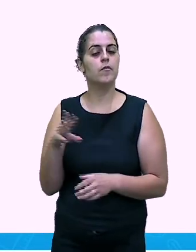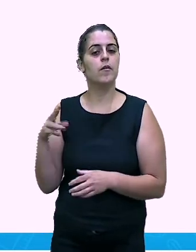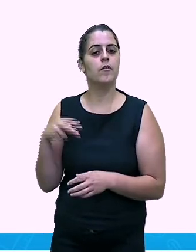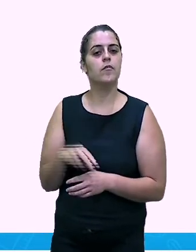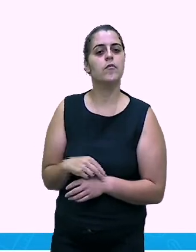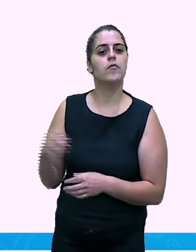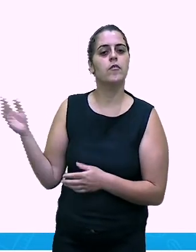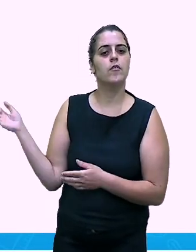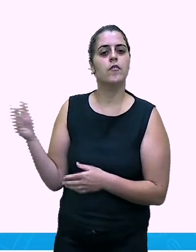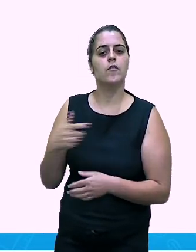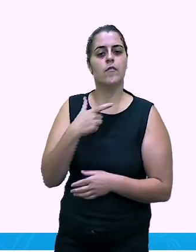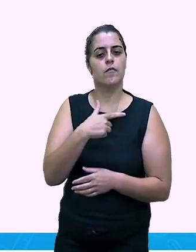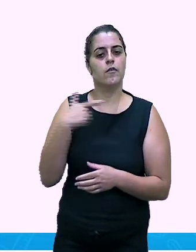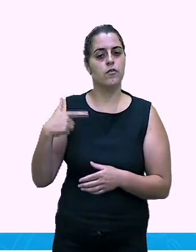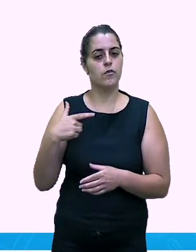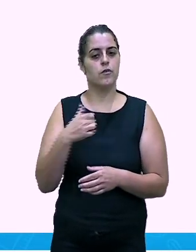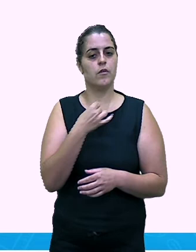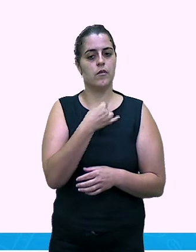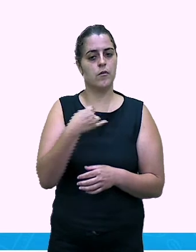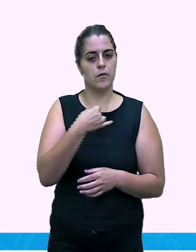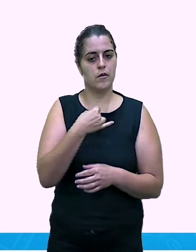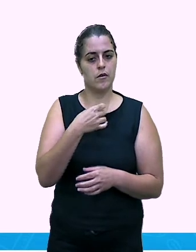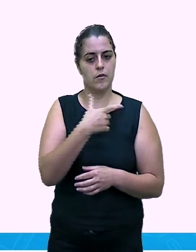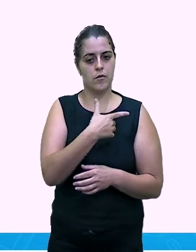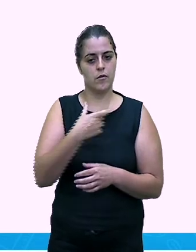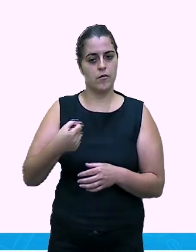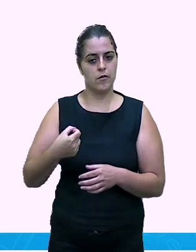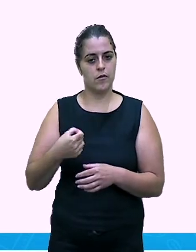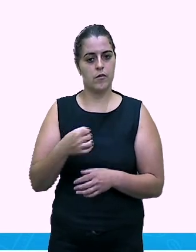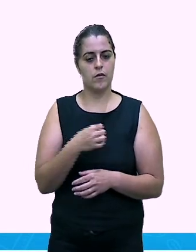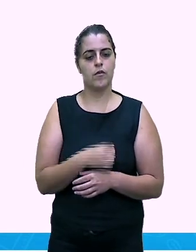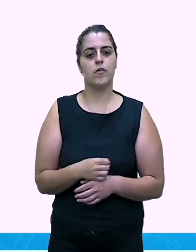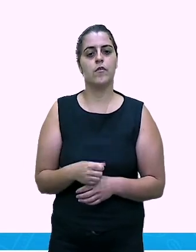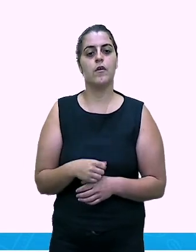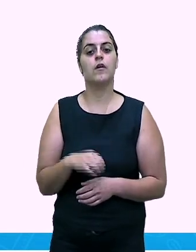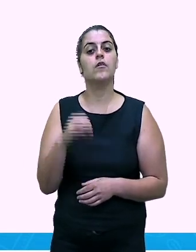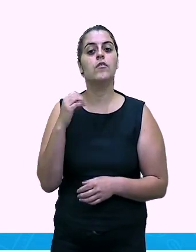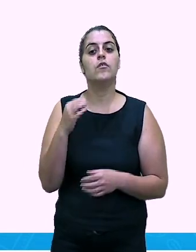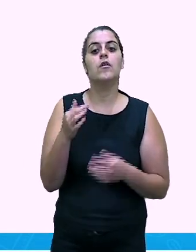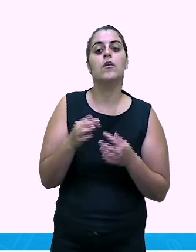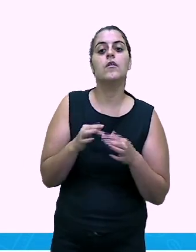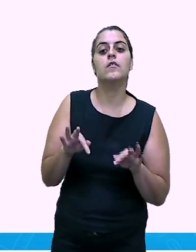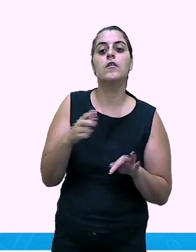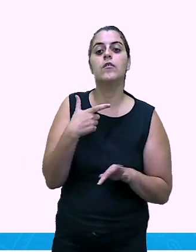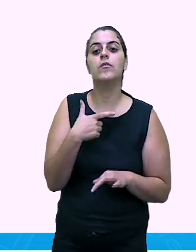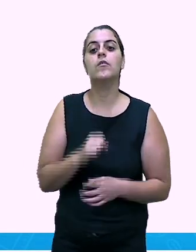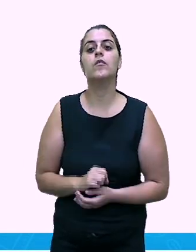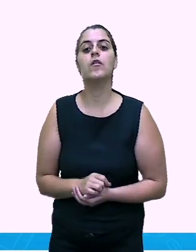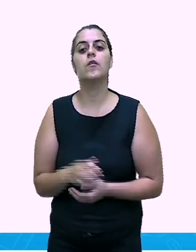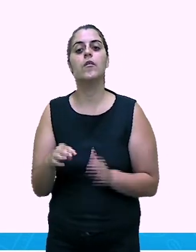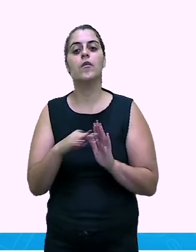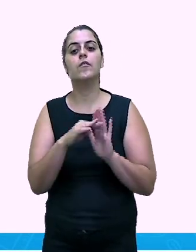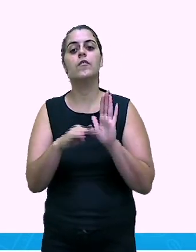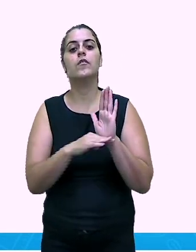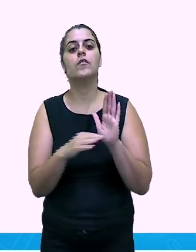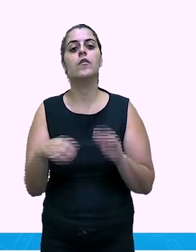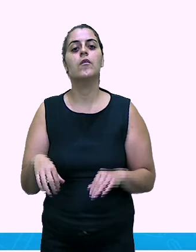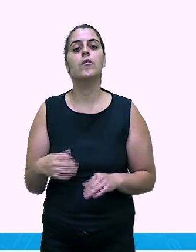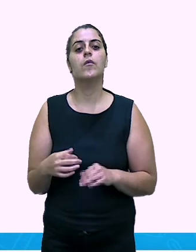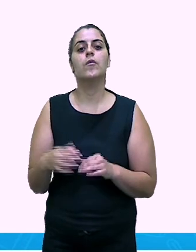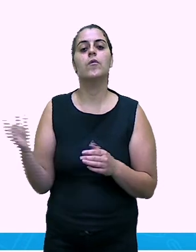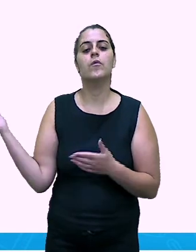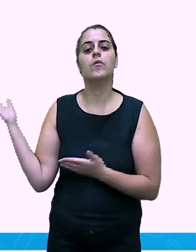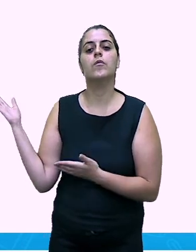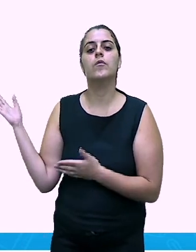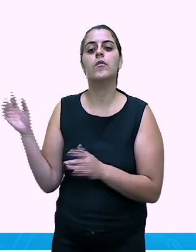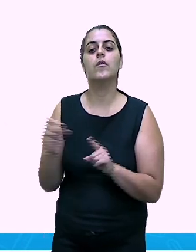ultrapassou. 22 menos 20 vai dar 2 também. Agora, a gente desce qual último número que